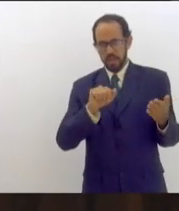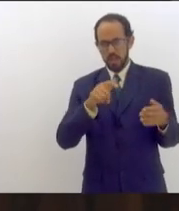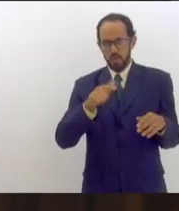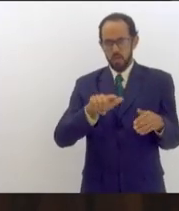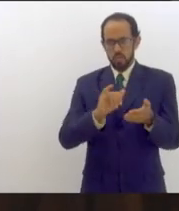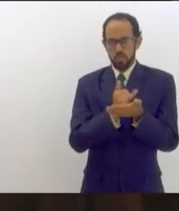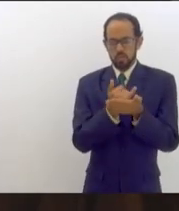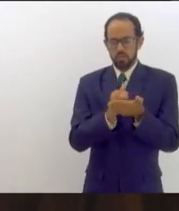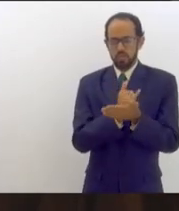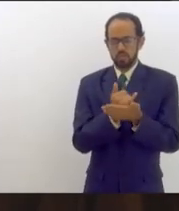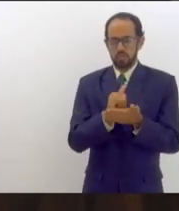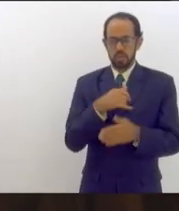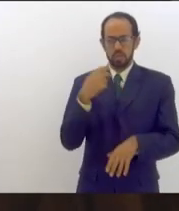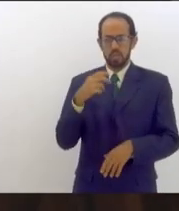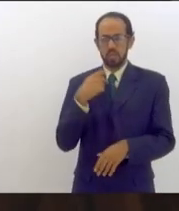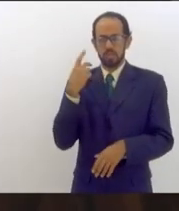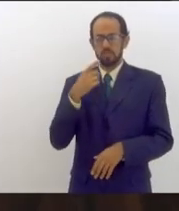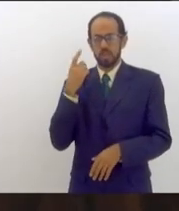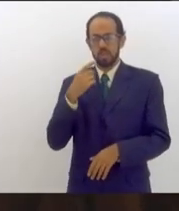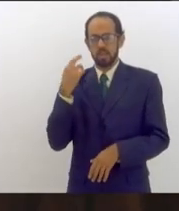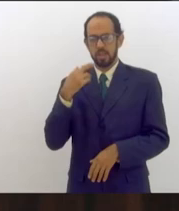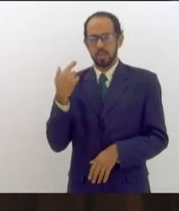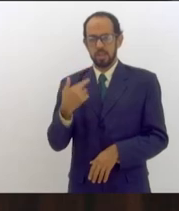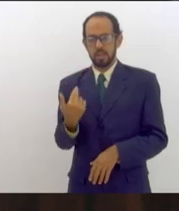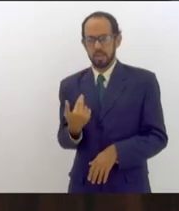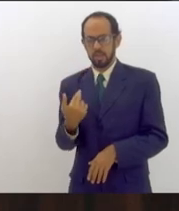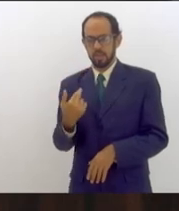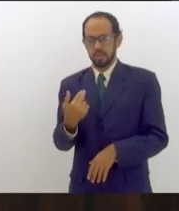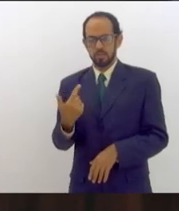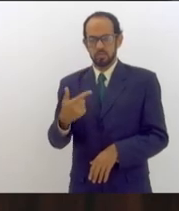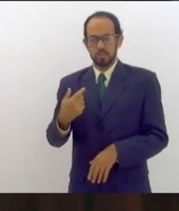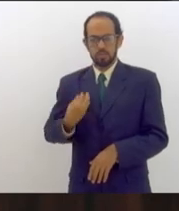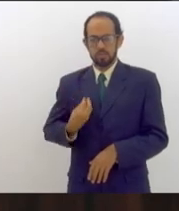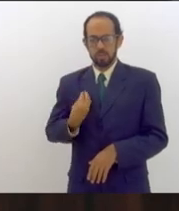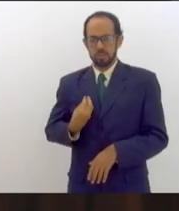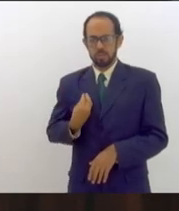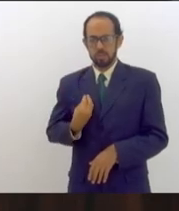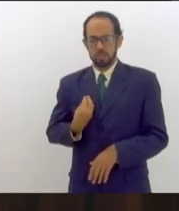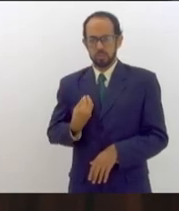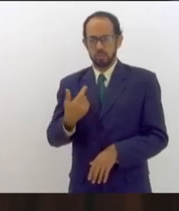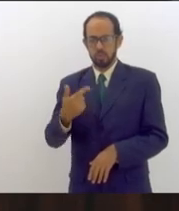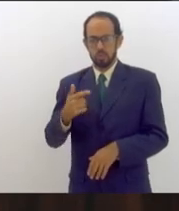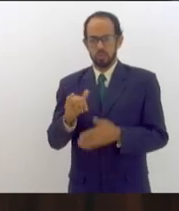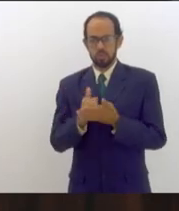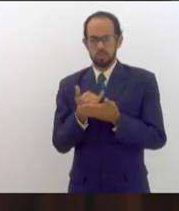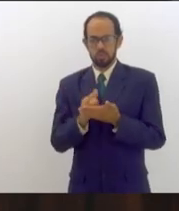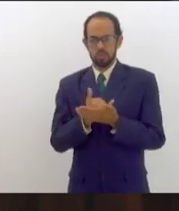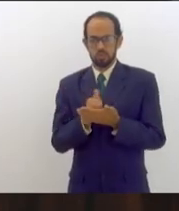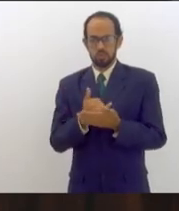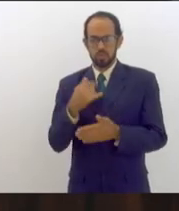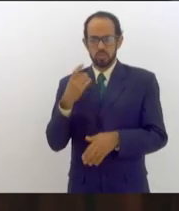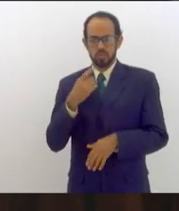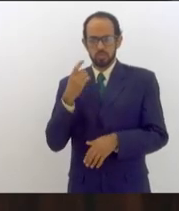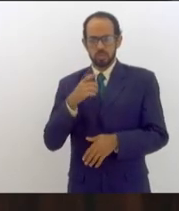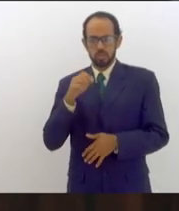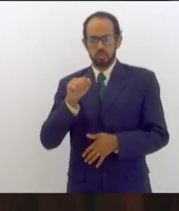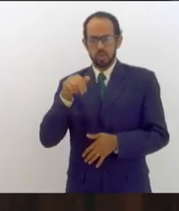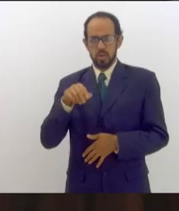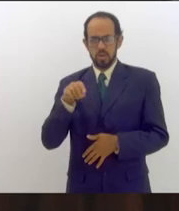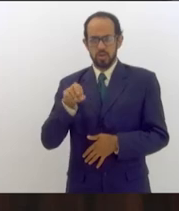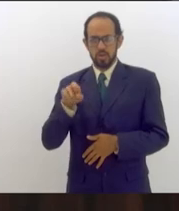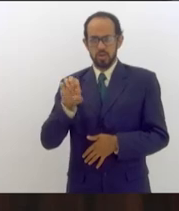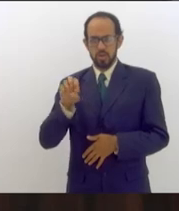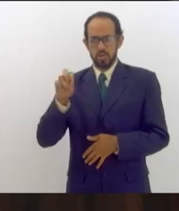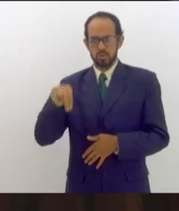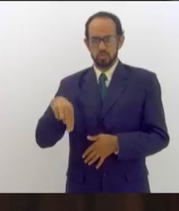deputada Renata Souza não estando presente é o deputado Anderson Moraes